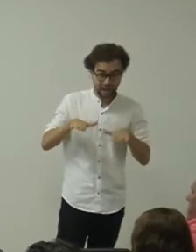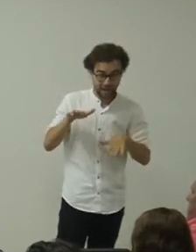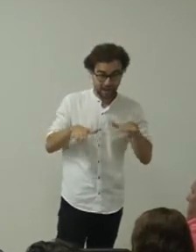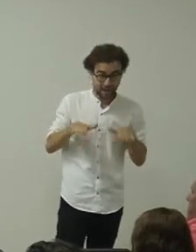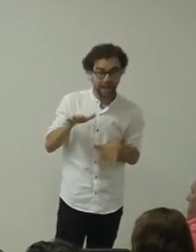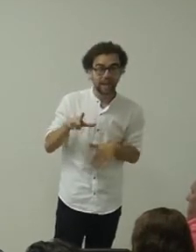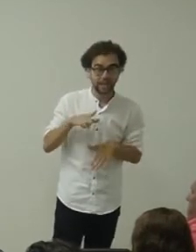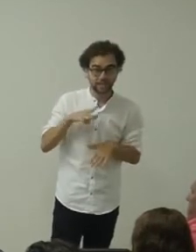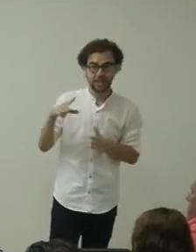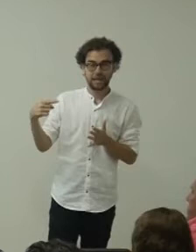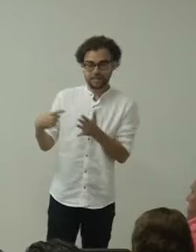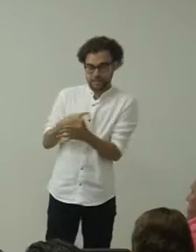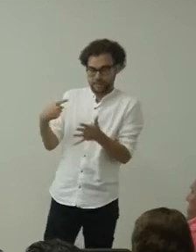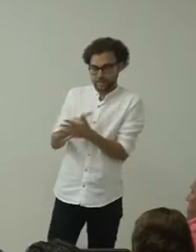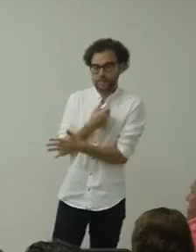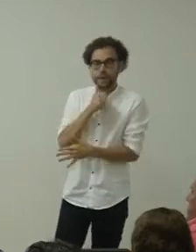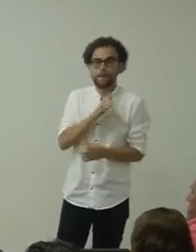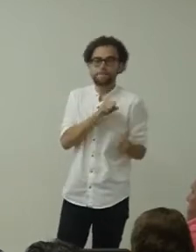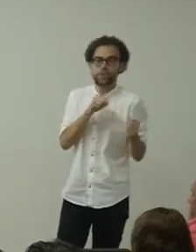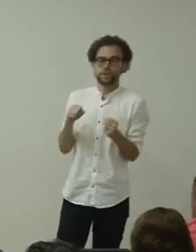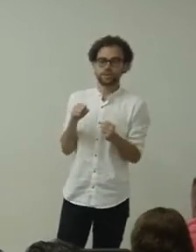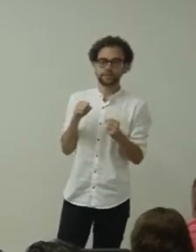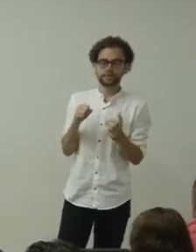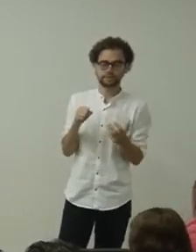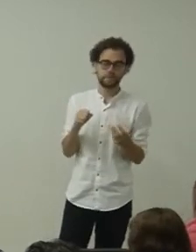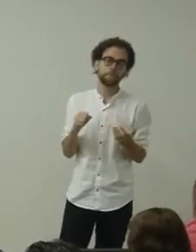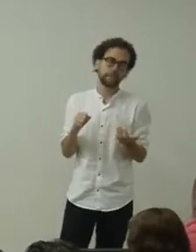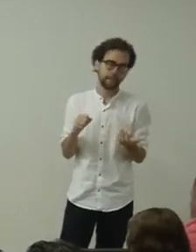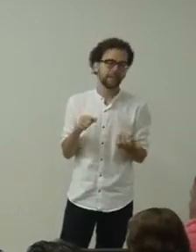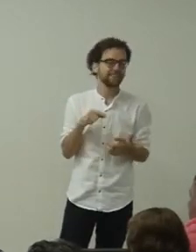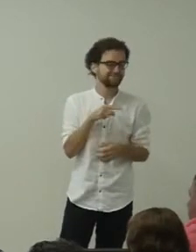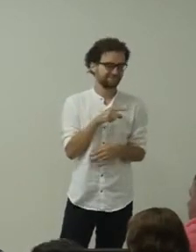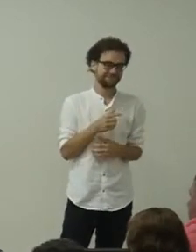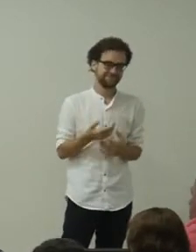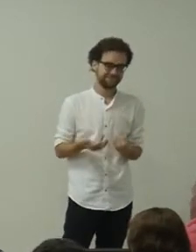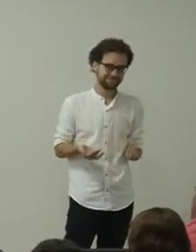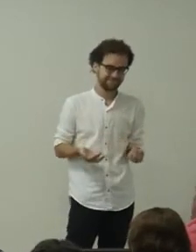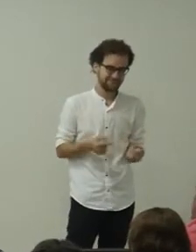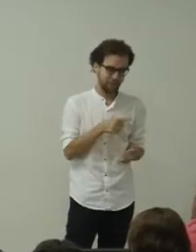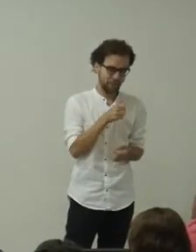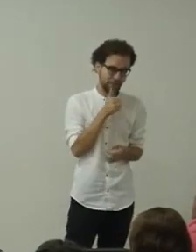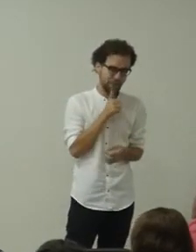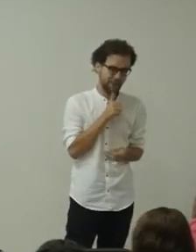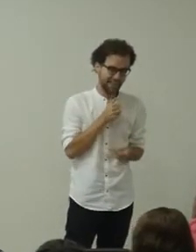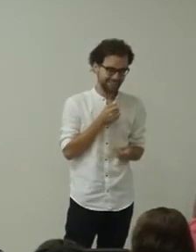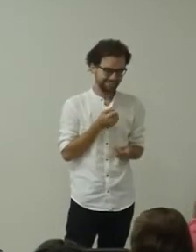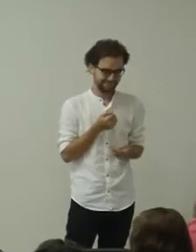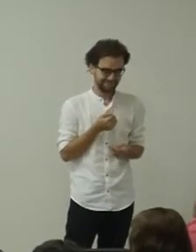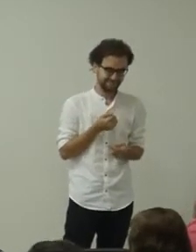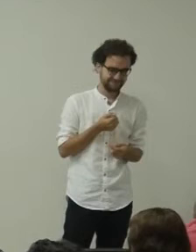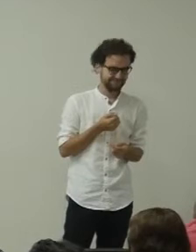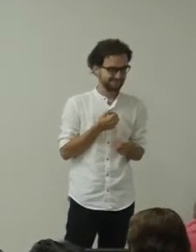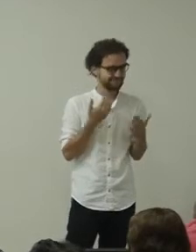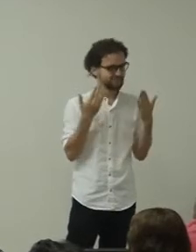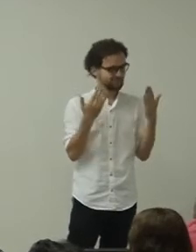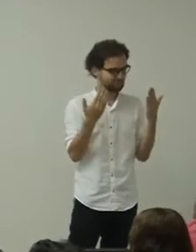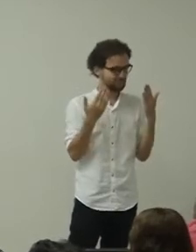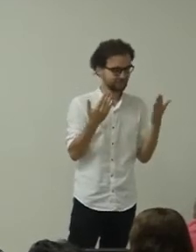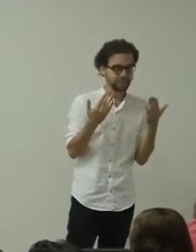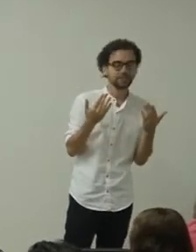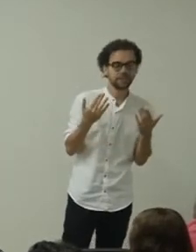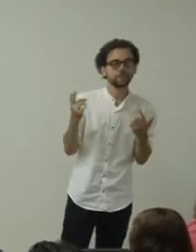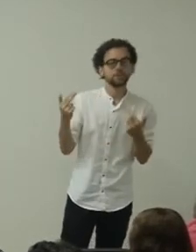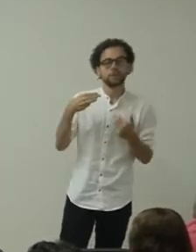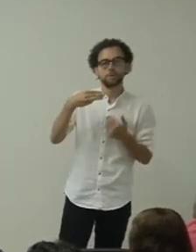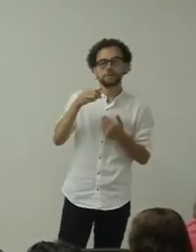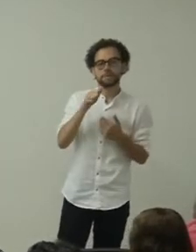questionada na sua potência como feminino. Porque, assim, essa aí não é mulher, né? Como a Márcia também traz,